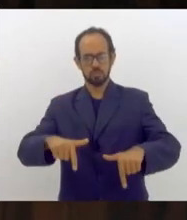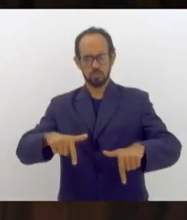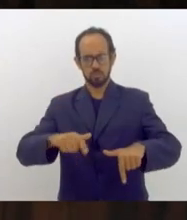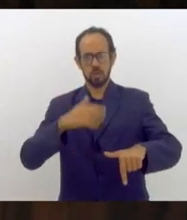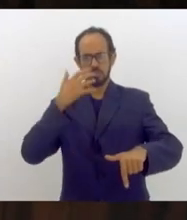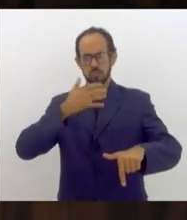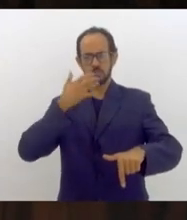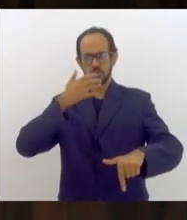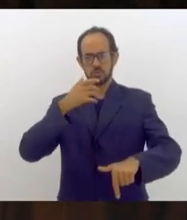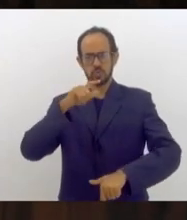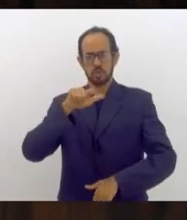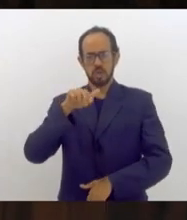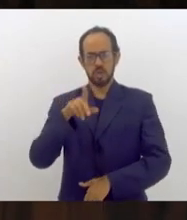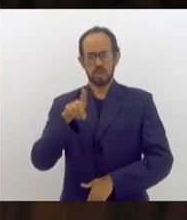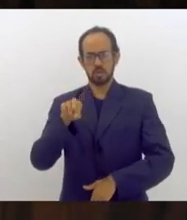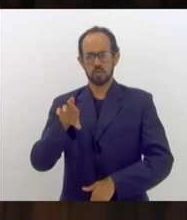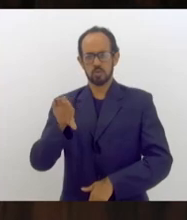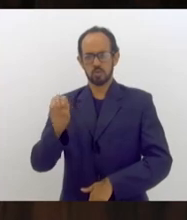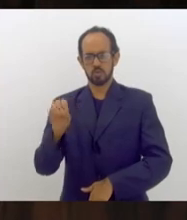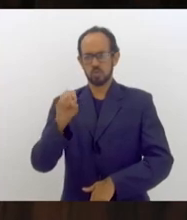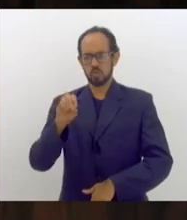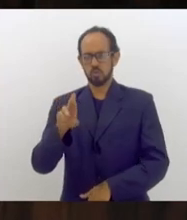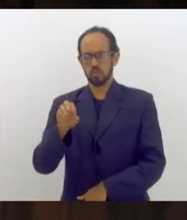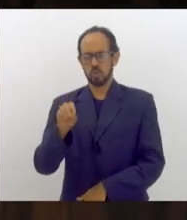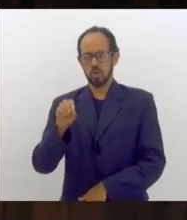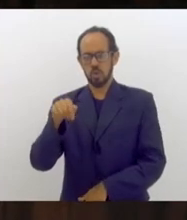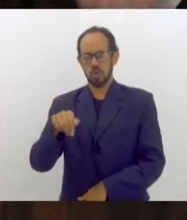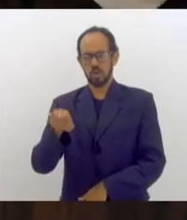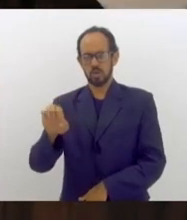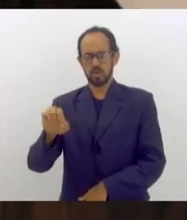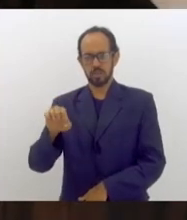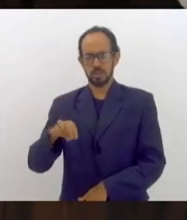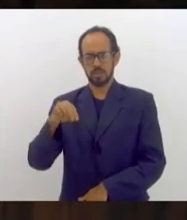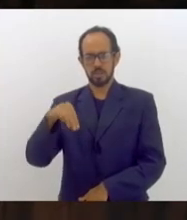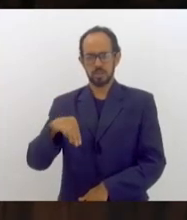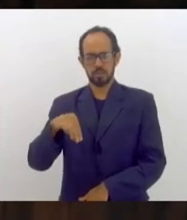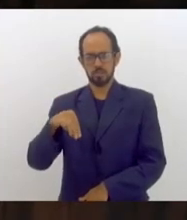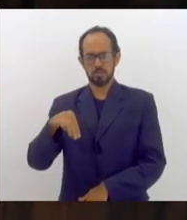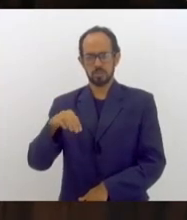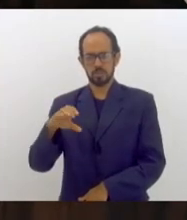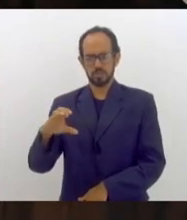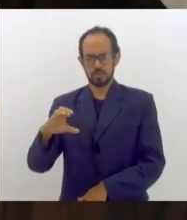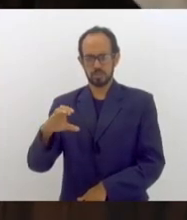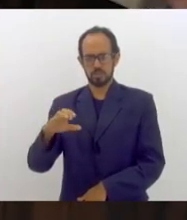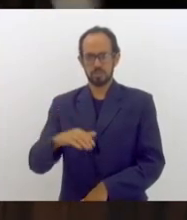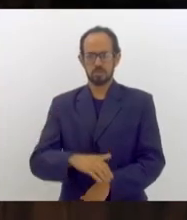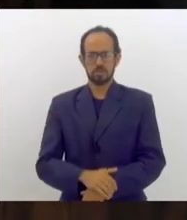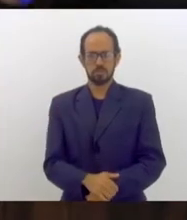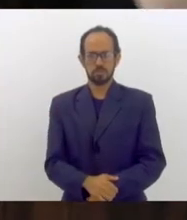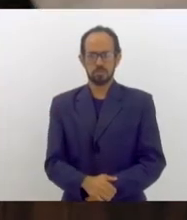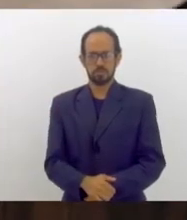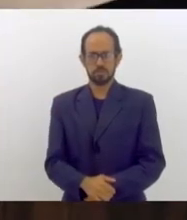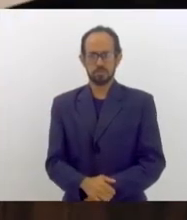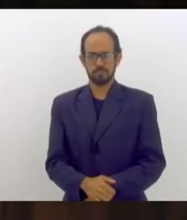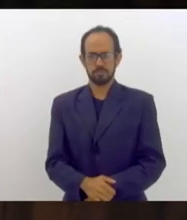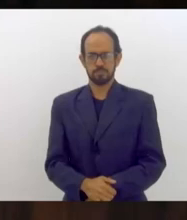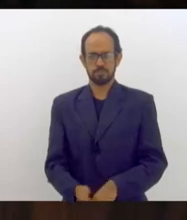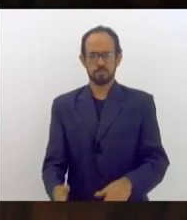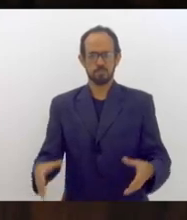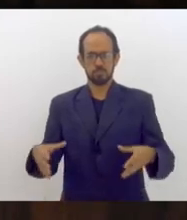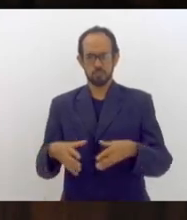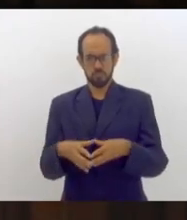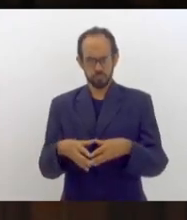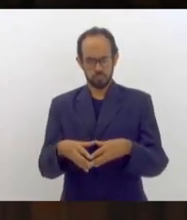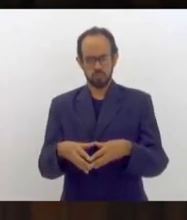músico Leandro Roque de Oliveira, MCID. Parecer da Comissão de Normas